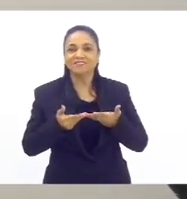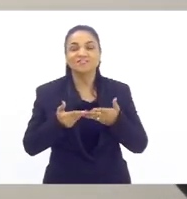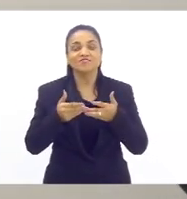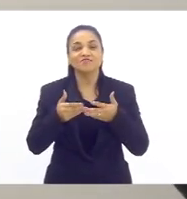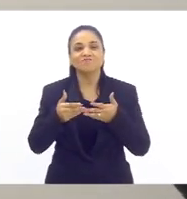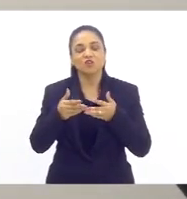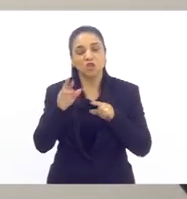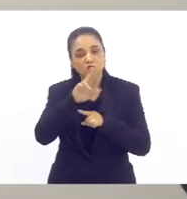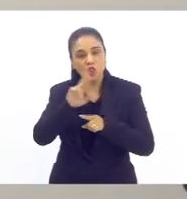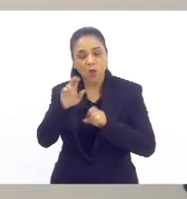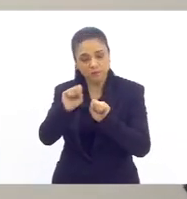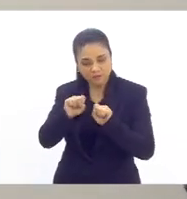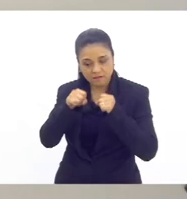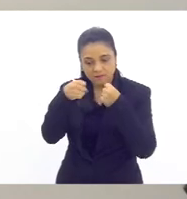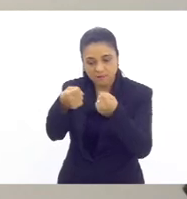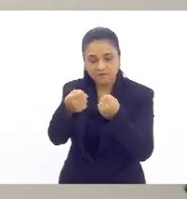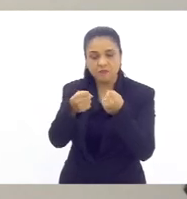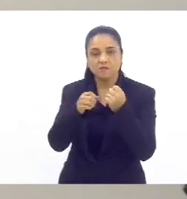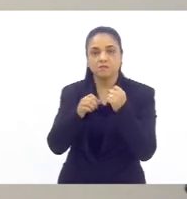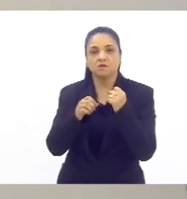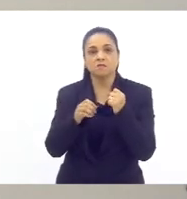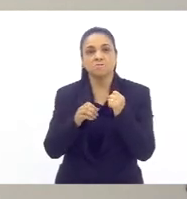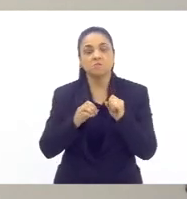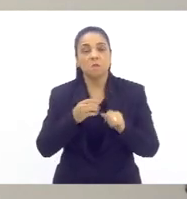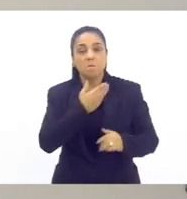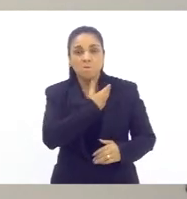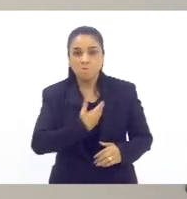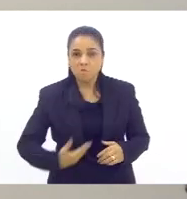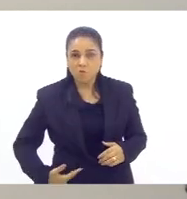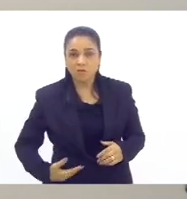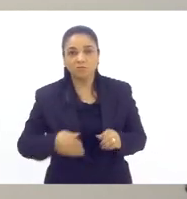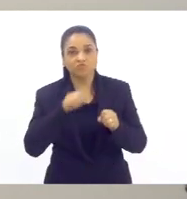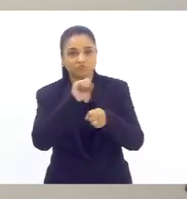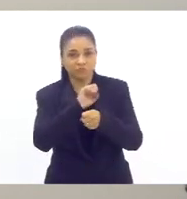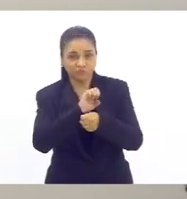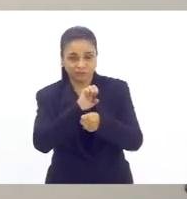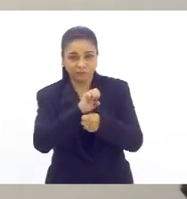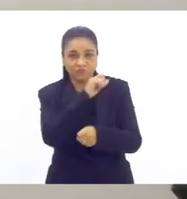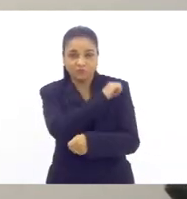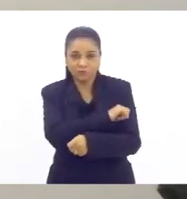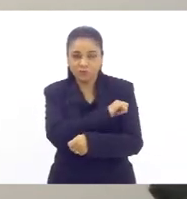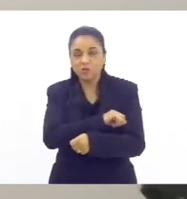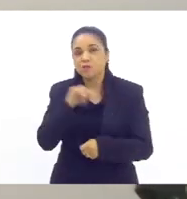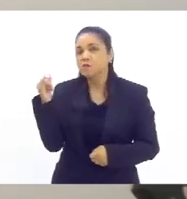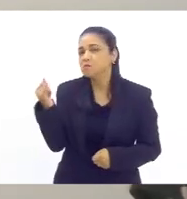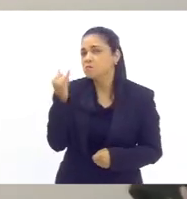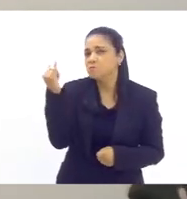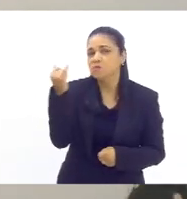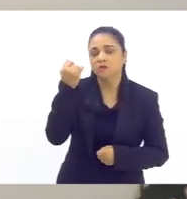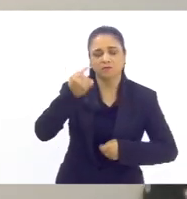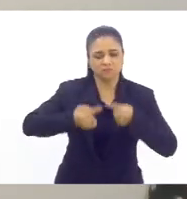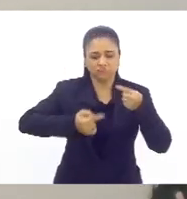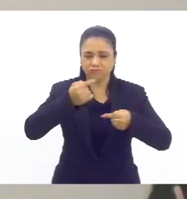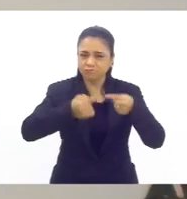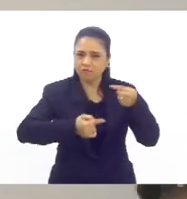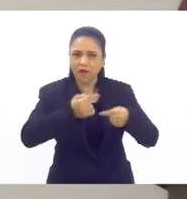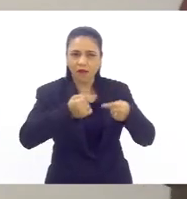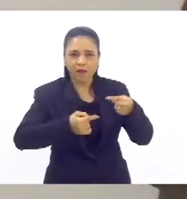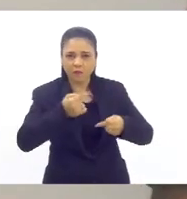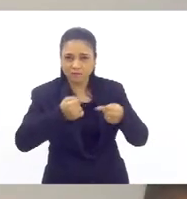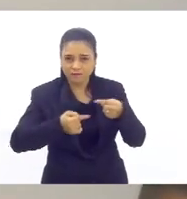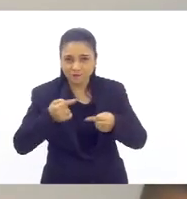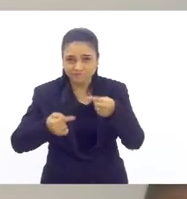Defensoria Pública do Estado do Rio de Janeiro é sempre muito importante participar de debate desta natureza